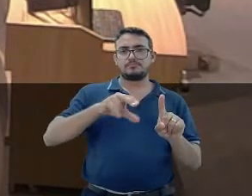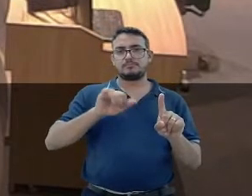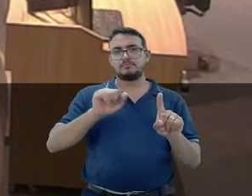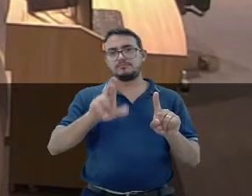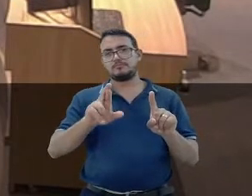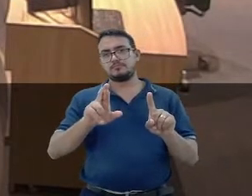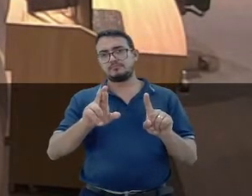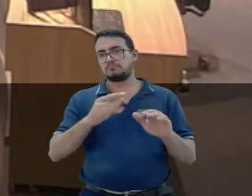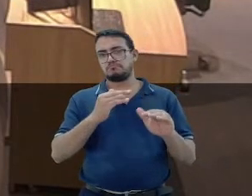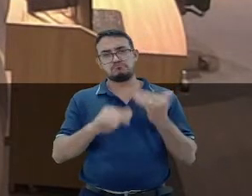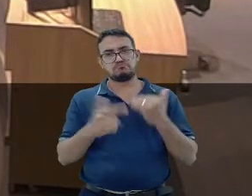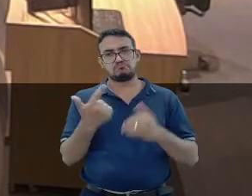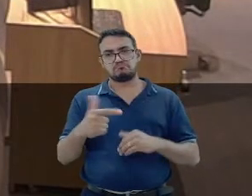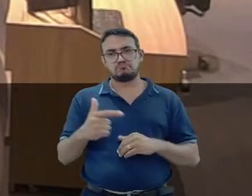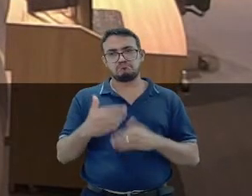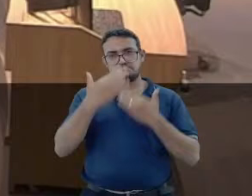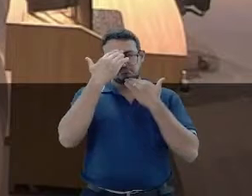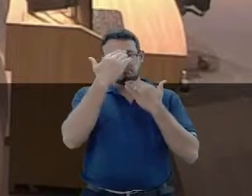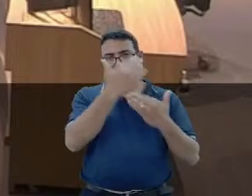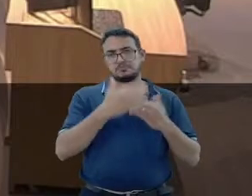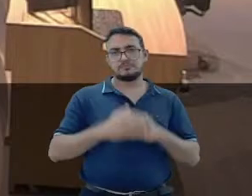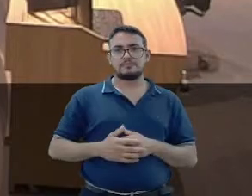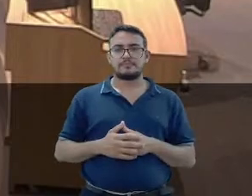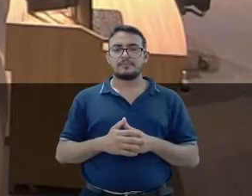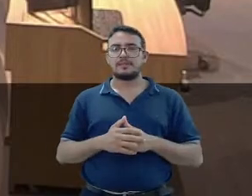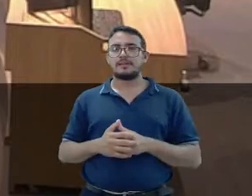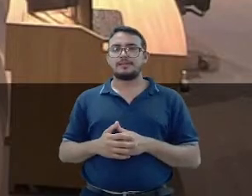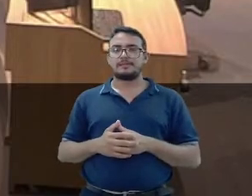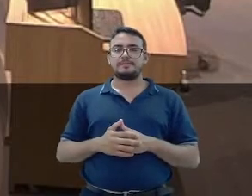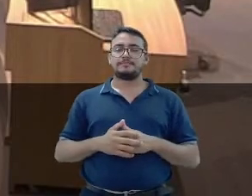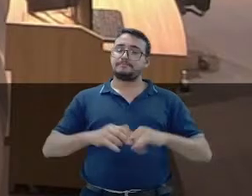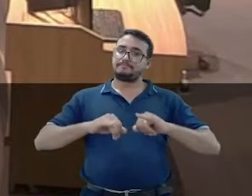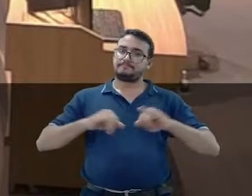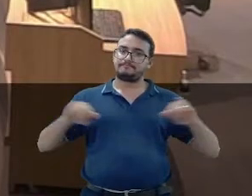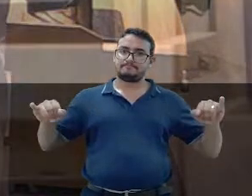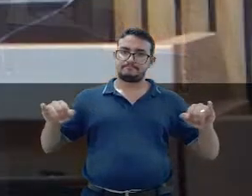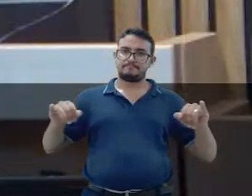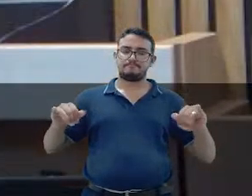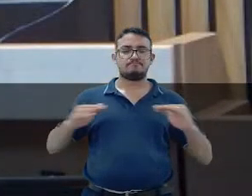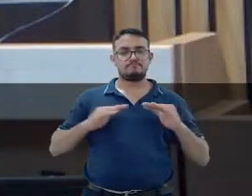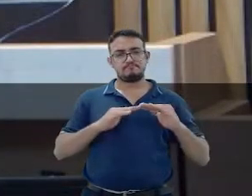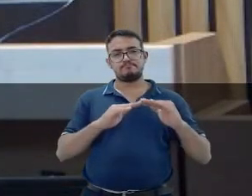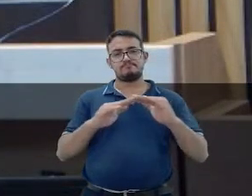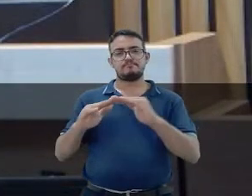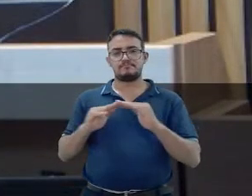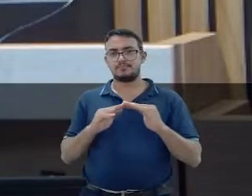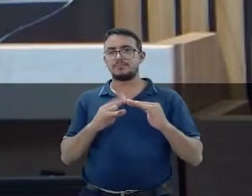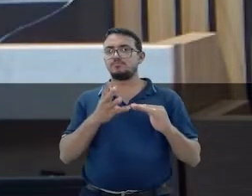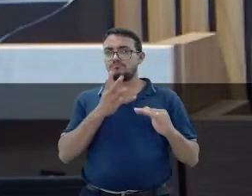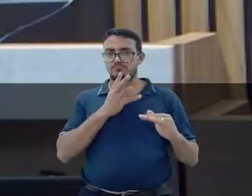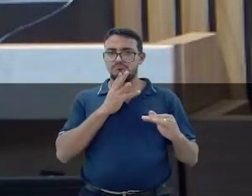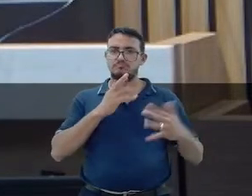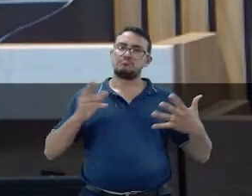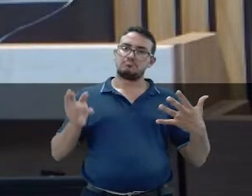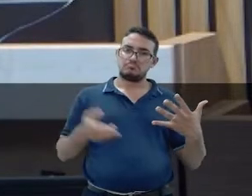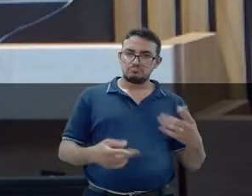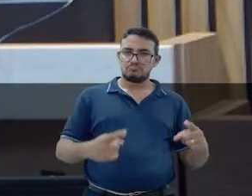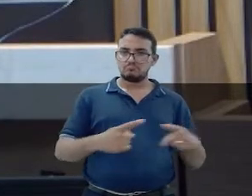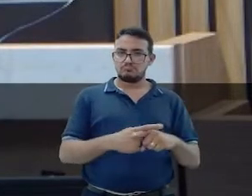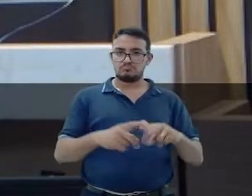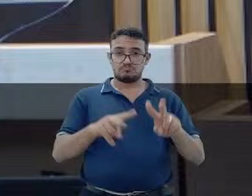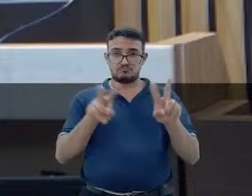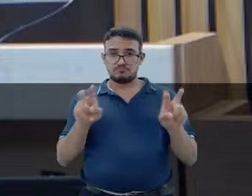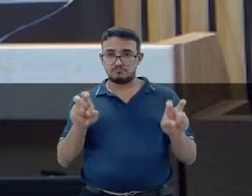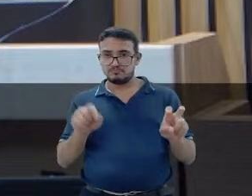Sem divergência. Obrigado. Então, como proclamação, por unanimidade, conhecer do recurso das contrarrazões e, no